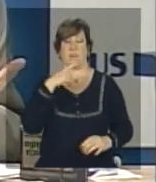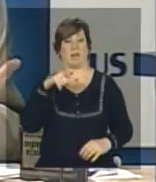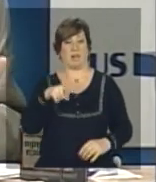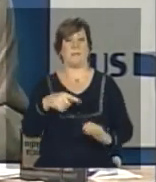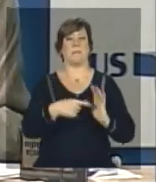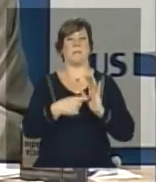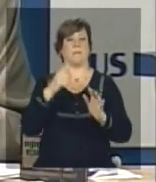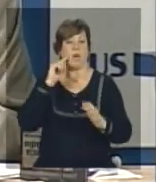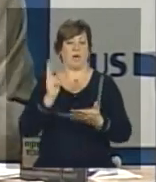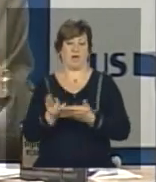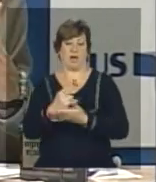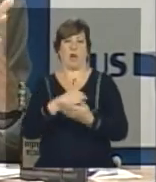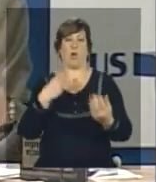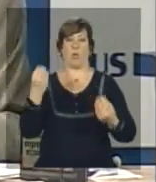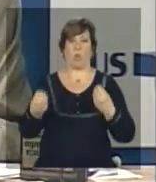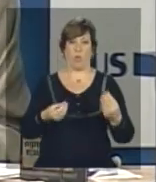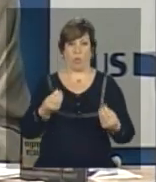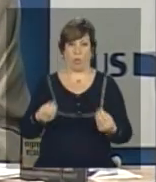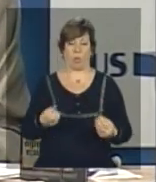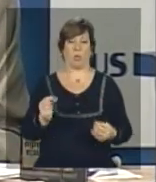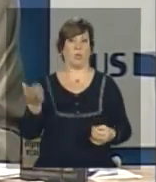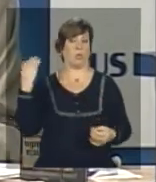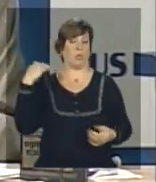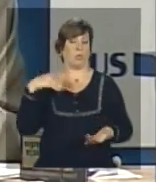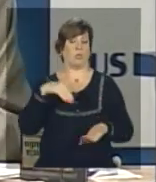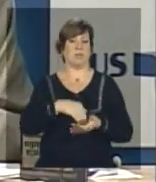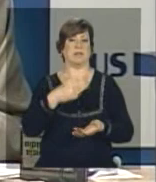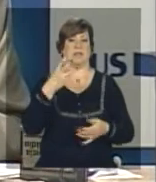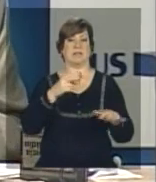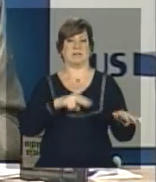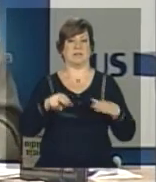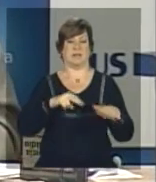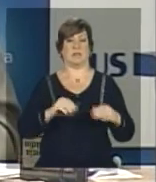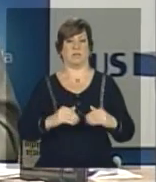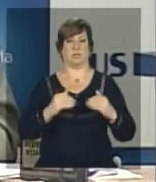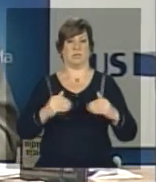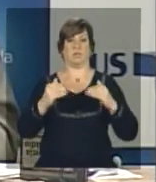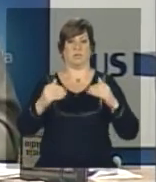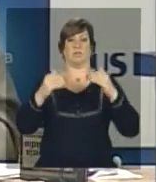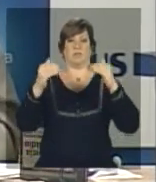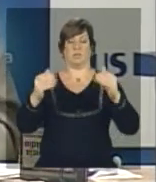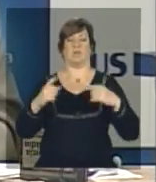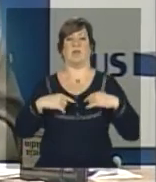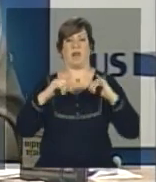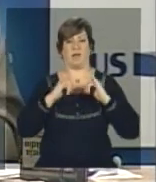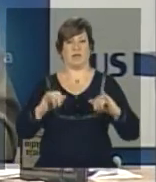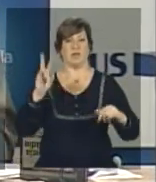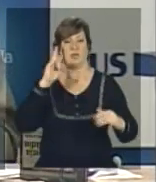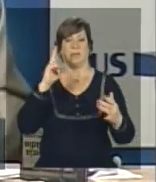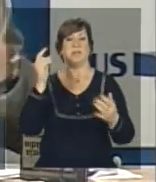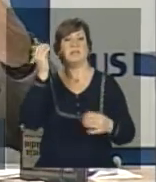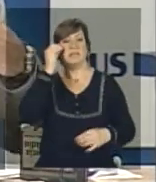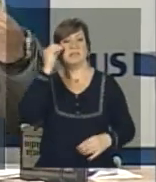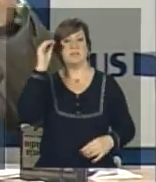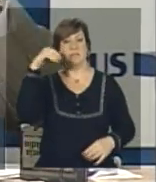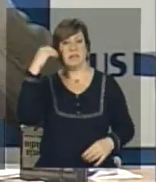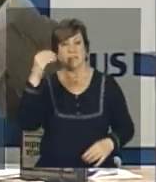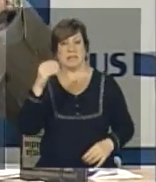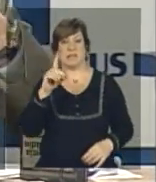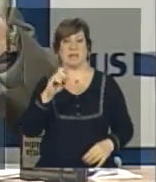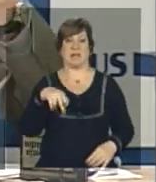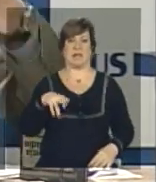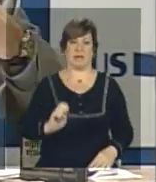uma tendência, nas últimas 3 semanas, de crescimento do número de tweets que relatavam uma experiência pessoal com dengue.